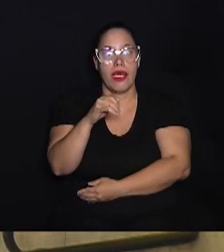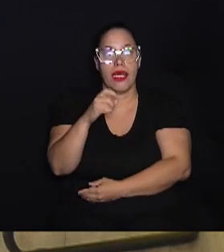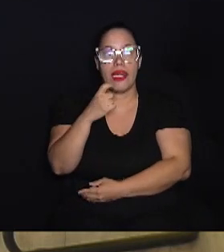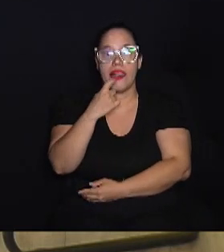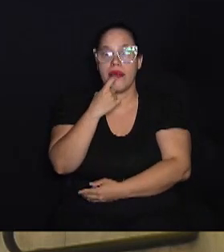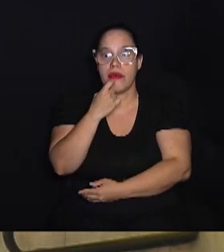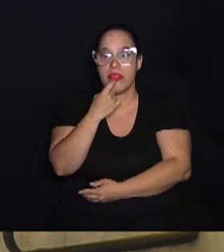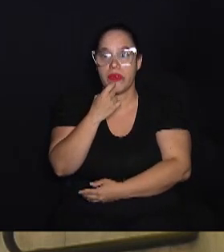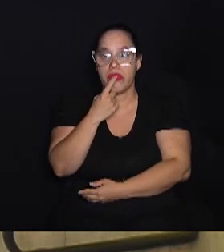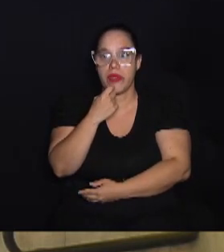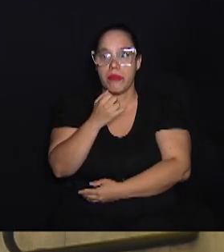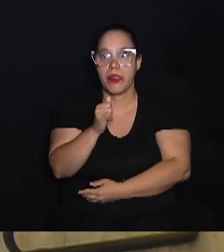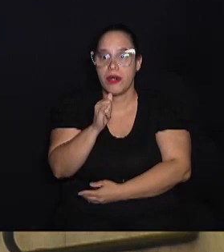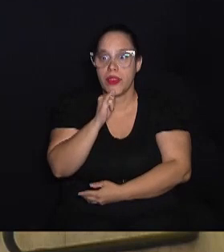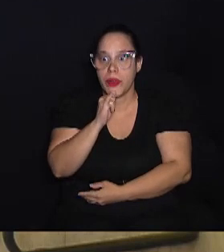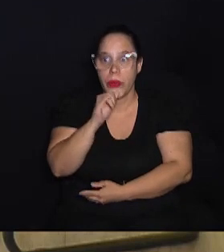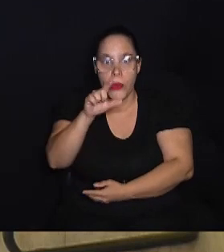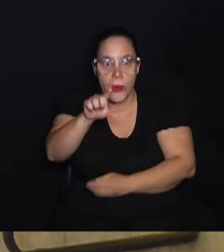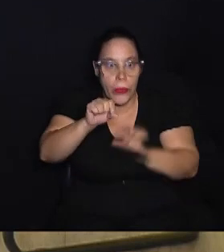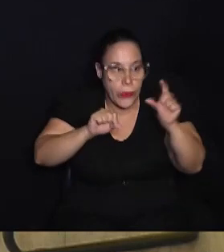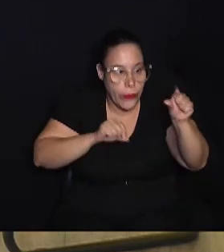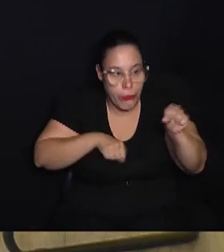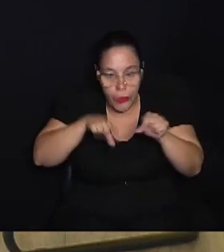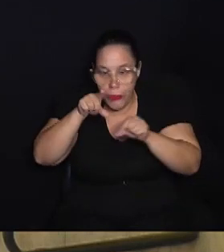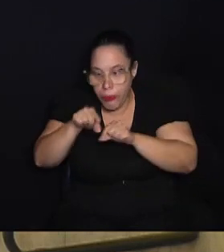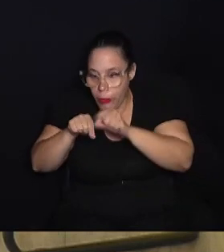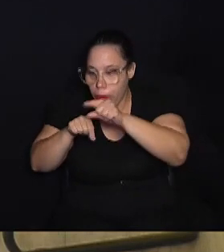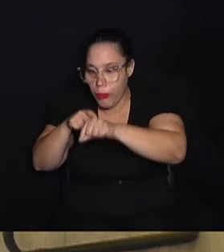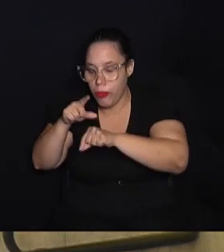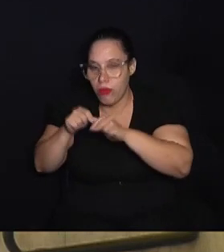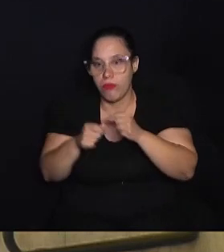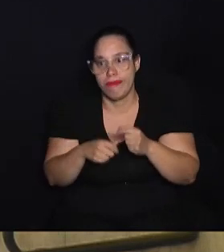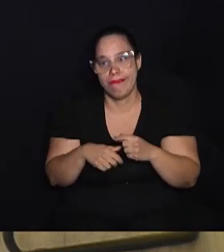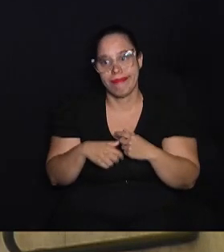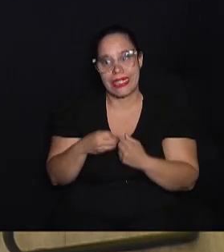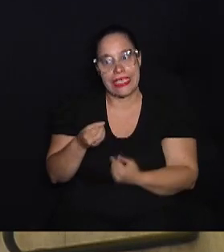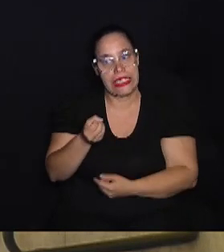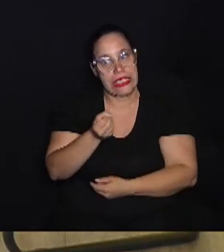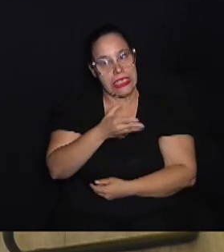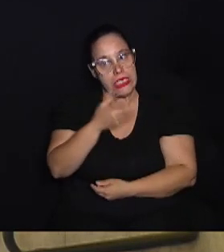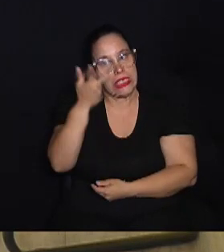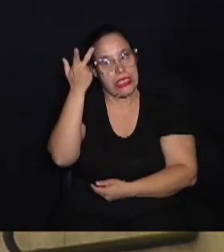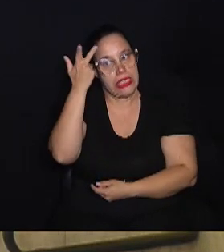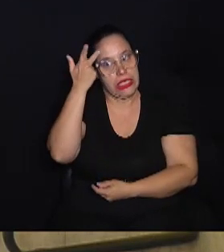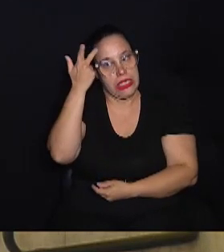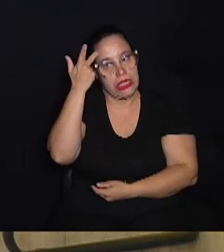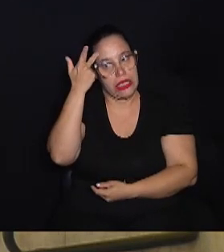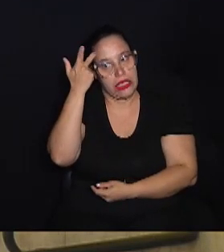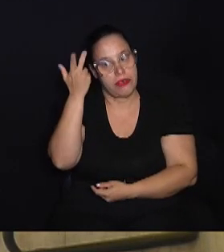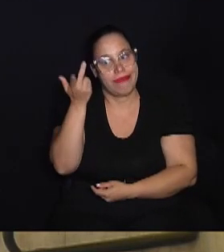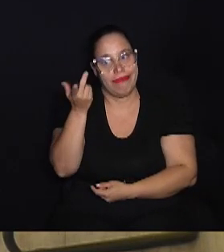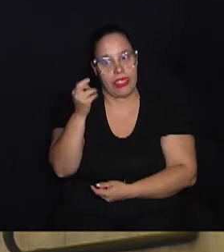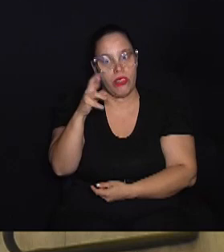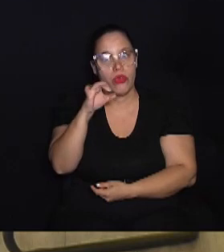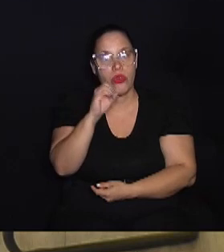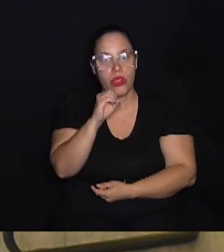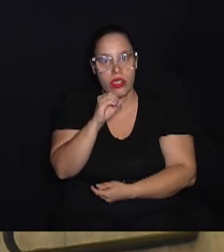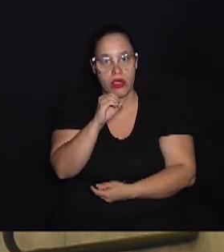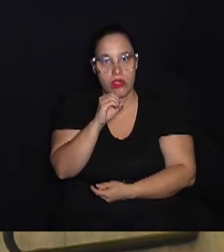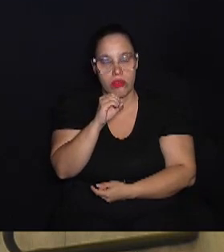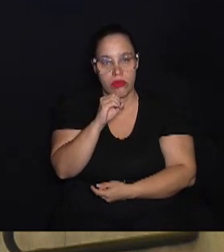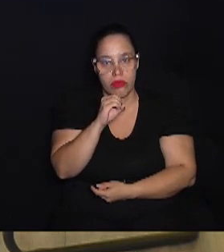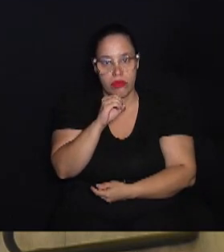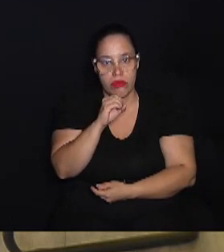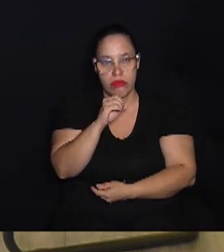Olha, então uma coisa vai puxando a outra, né? E então esse novo normal, ele tem muitos efeitos. E quando a